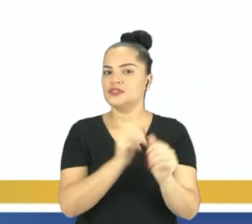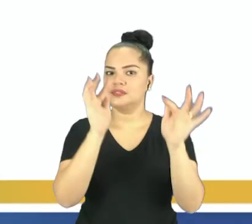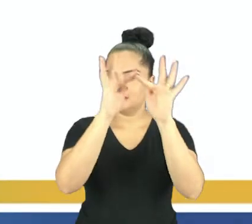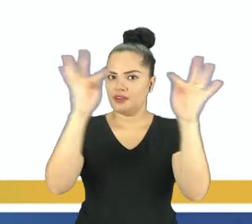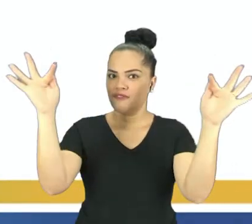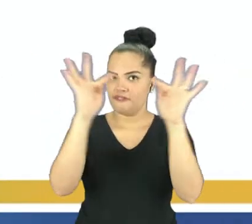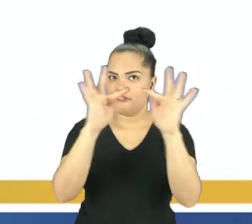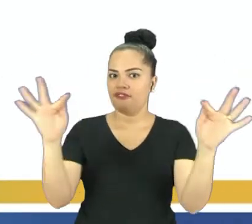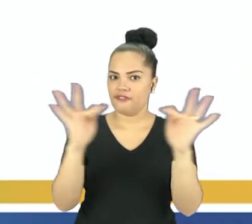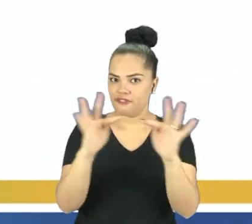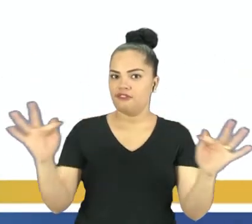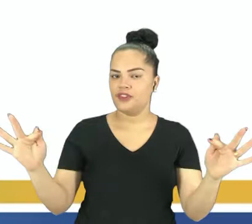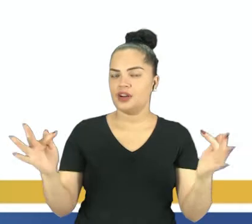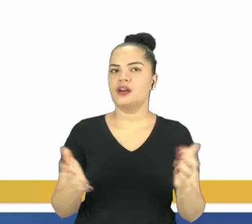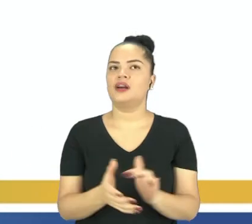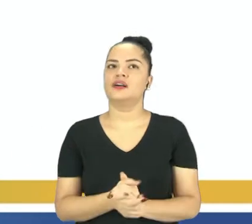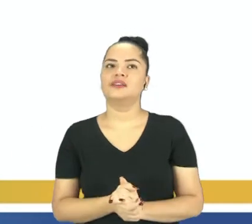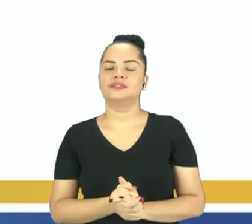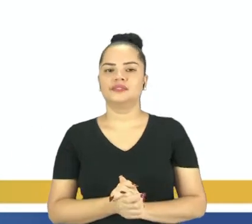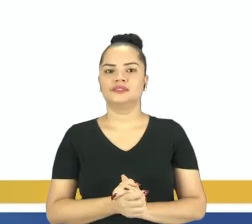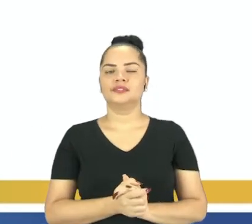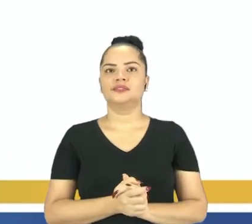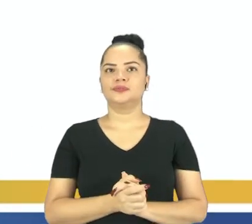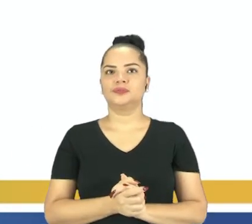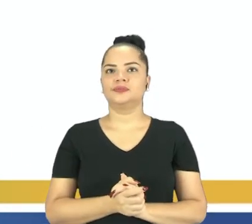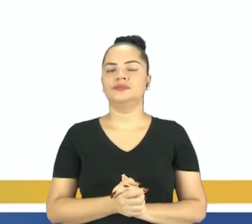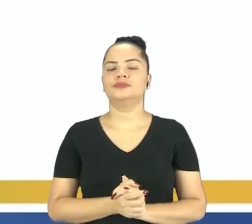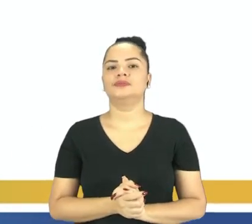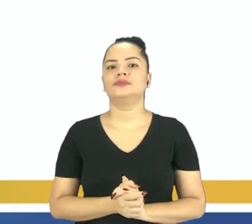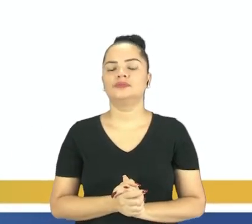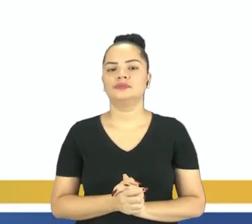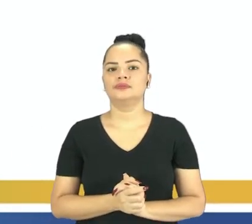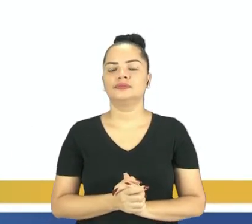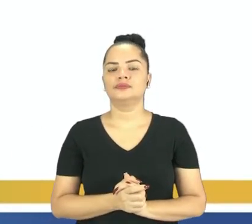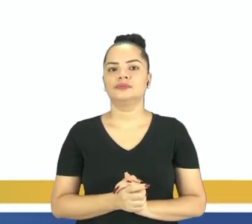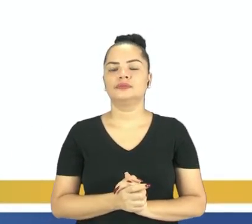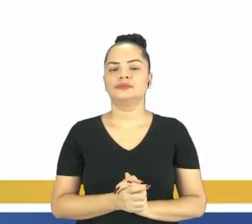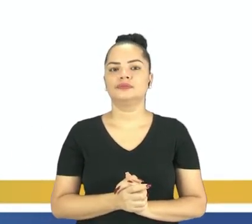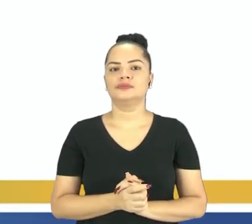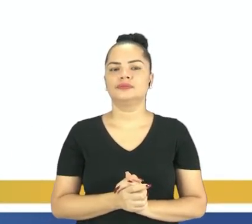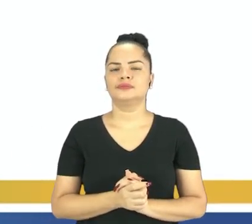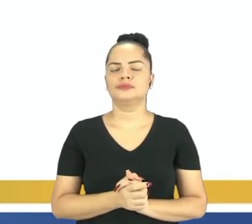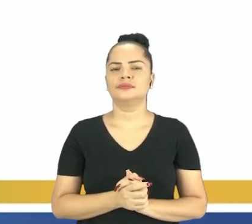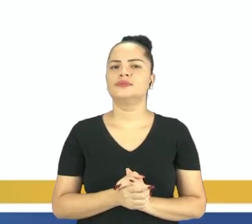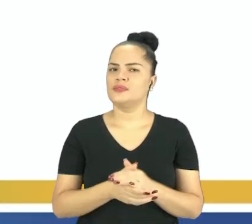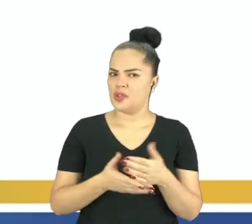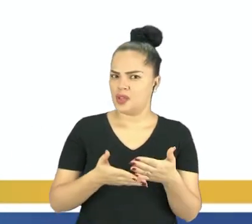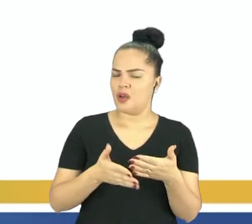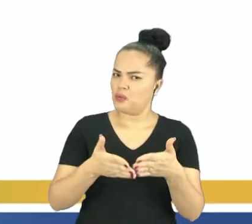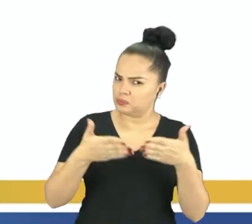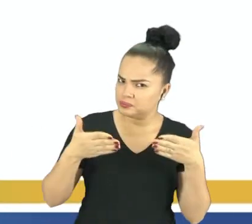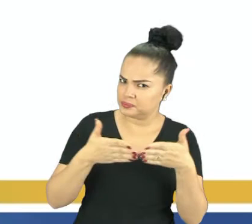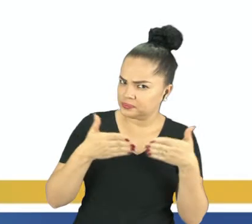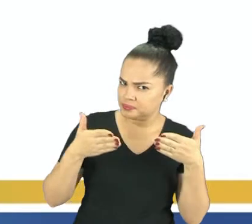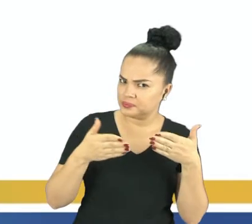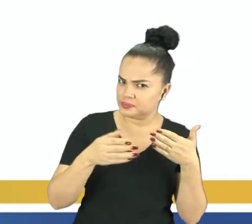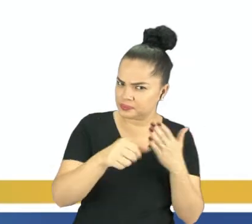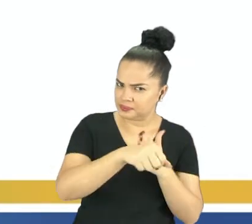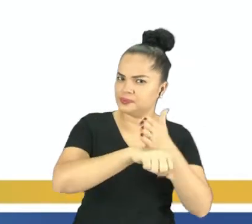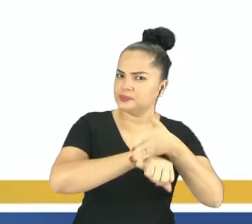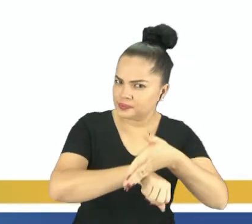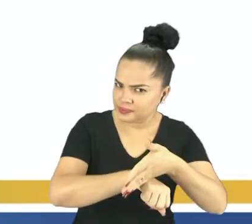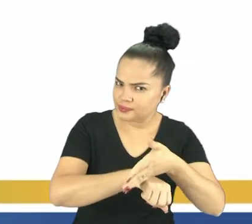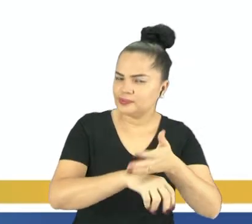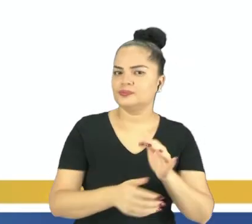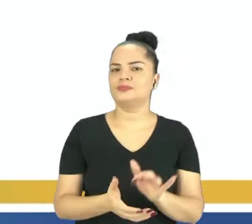algumas aí, ó. Excuse me, may I come in? Com licença, eu posso entrar?